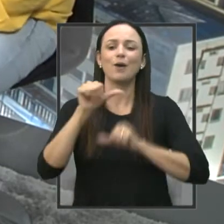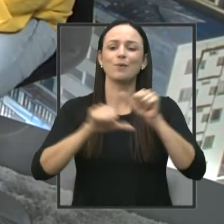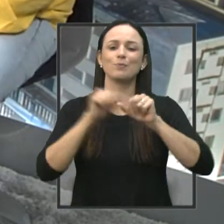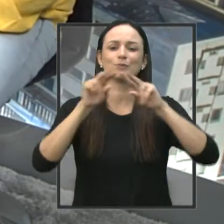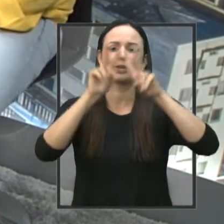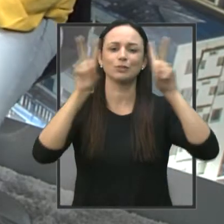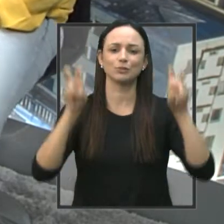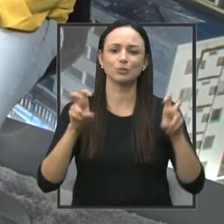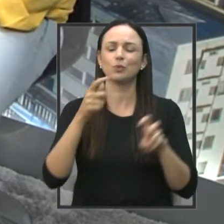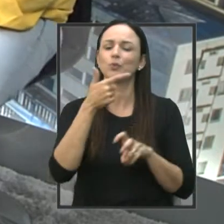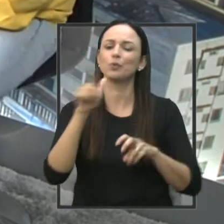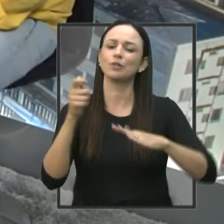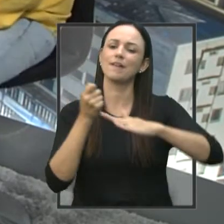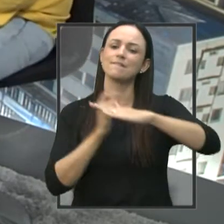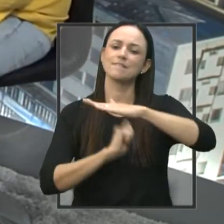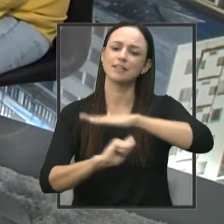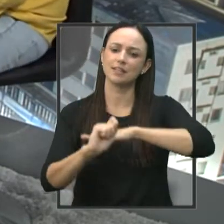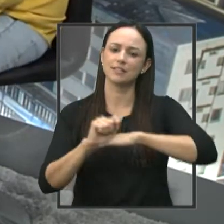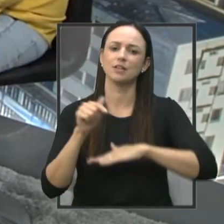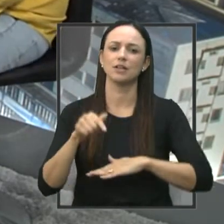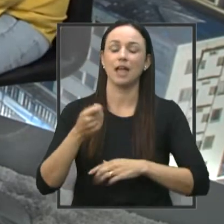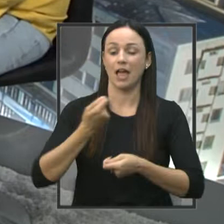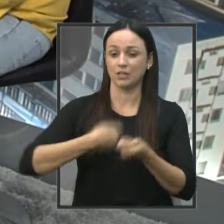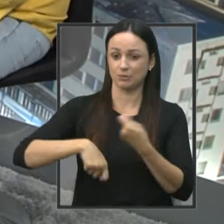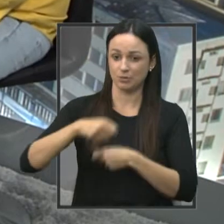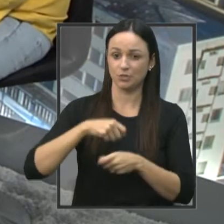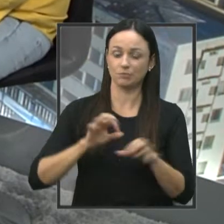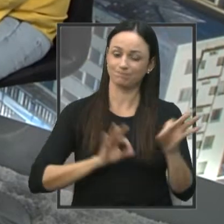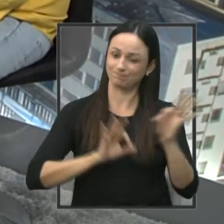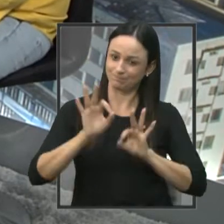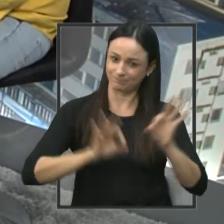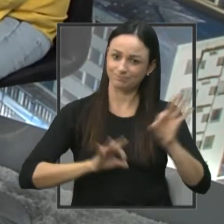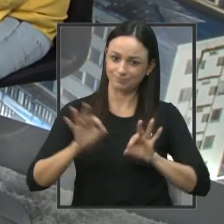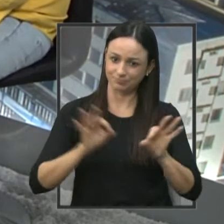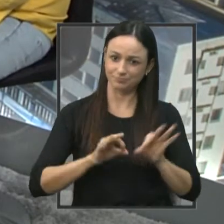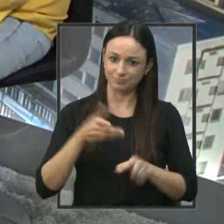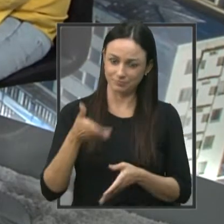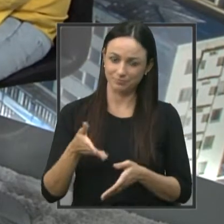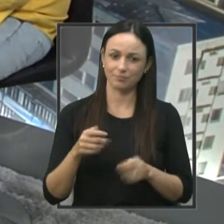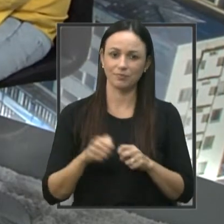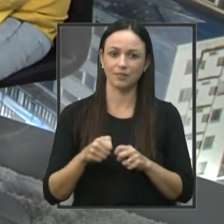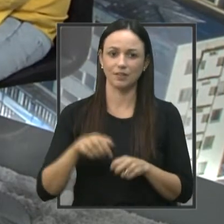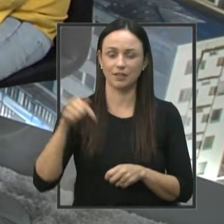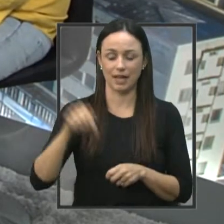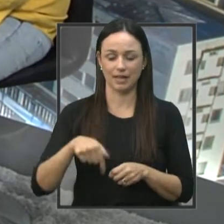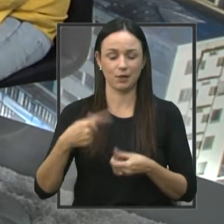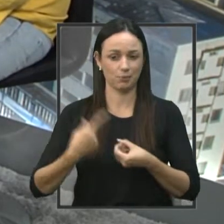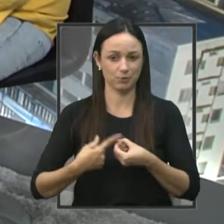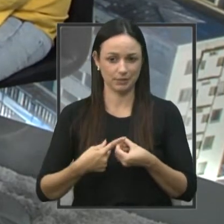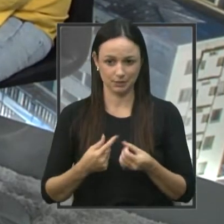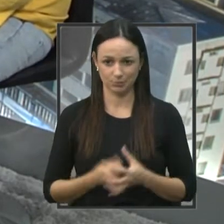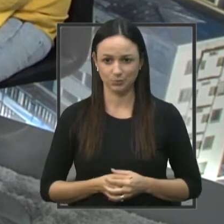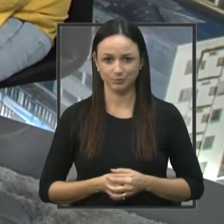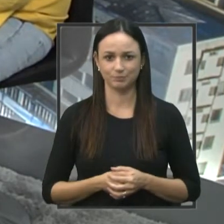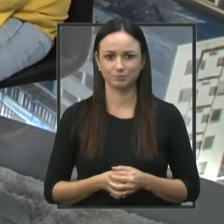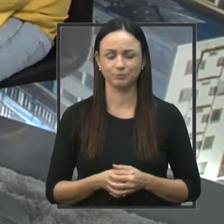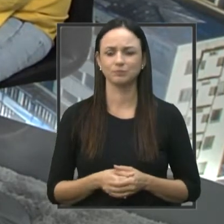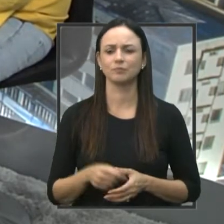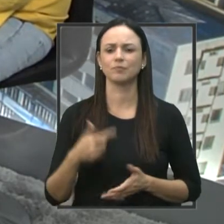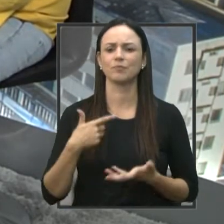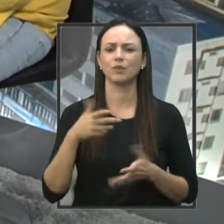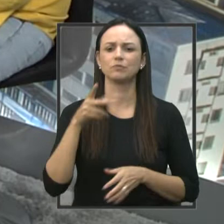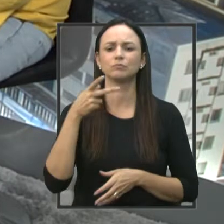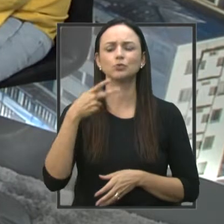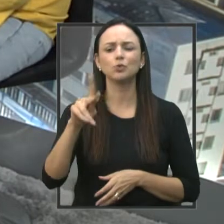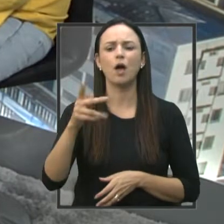alguns investimentos que a atual administração tem planejado para serem executados aqui no município. Eu gostaria que o senhor fizesse uma